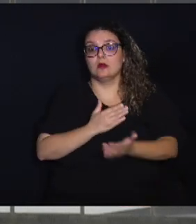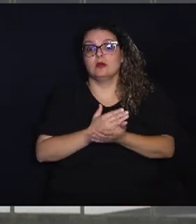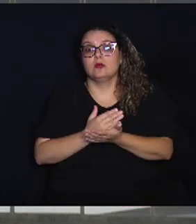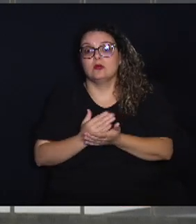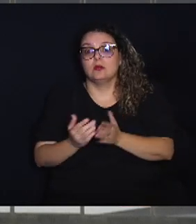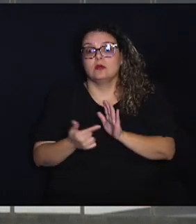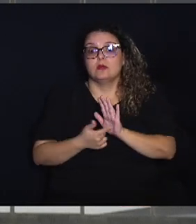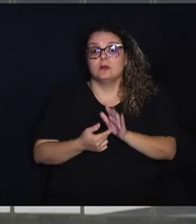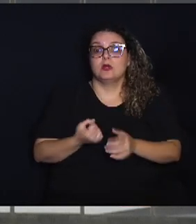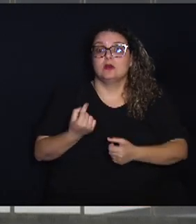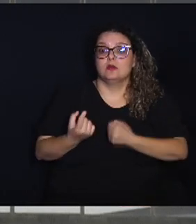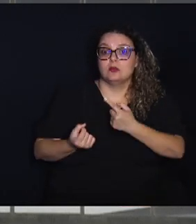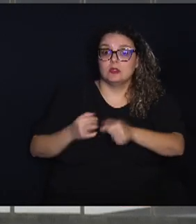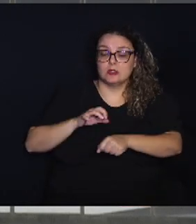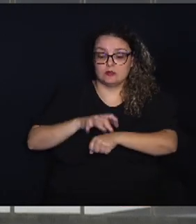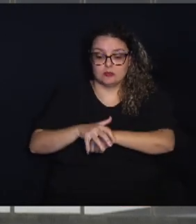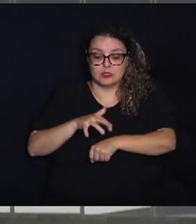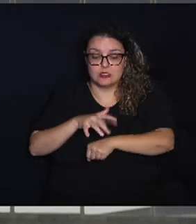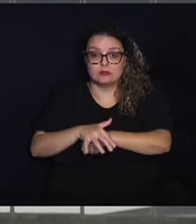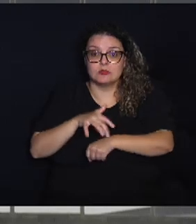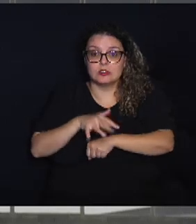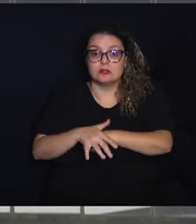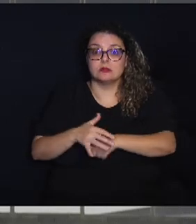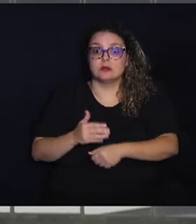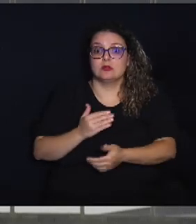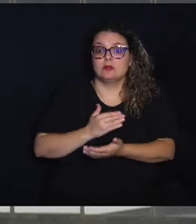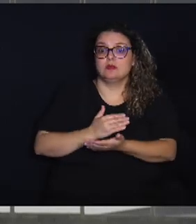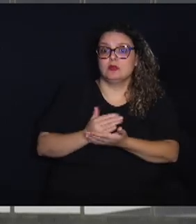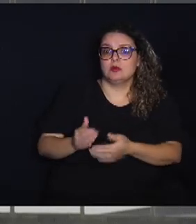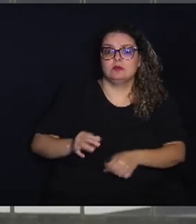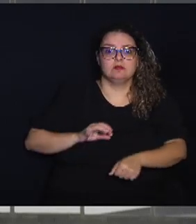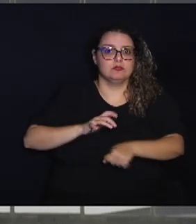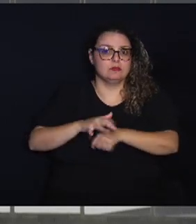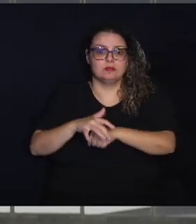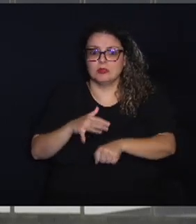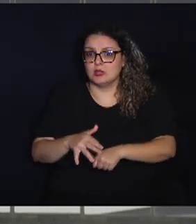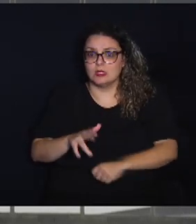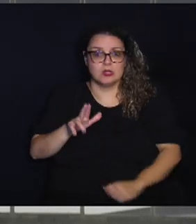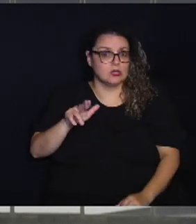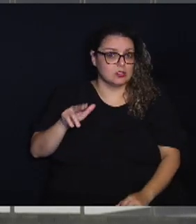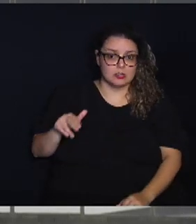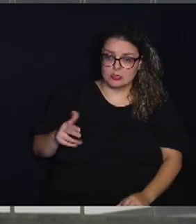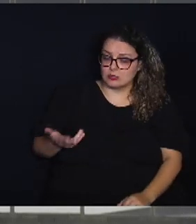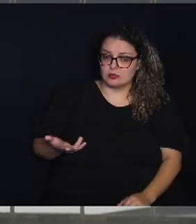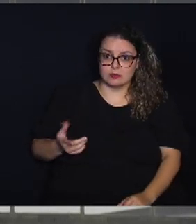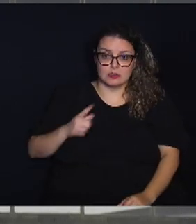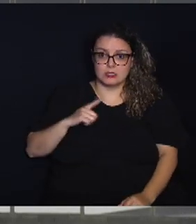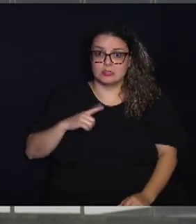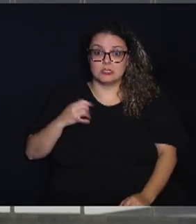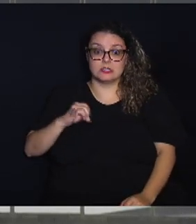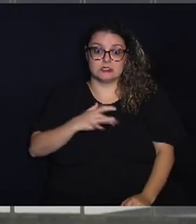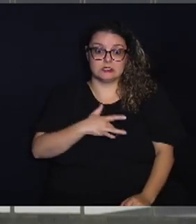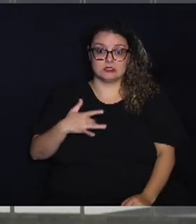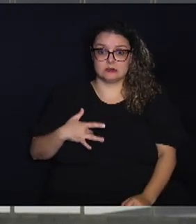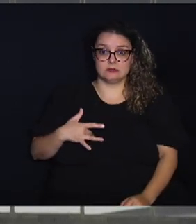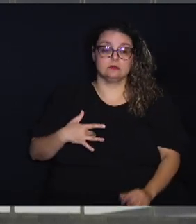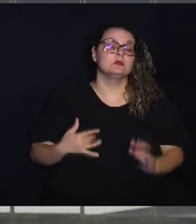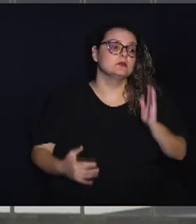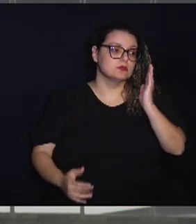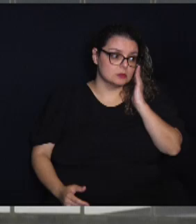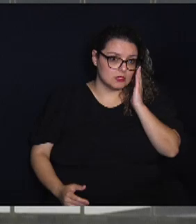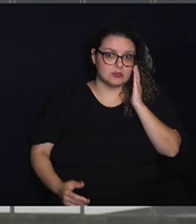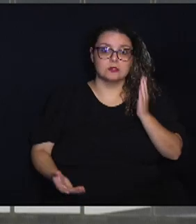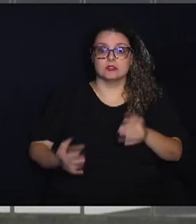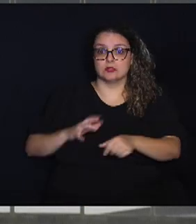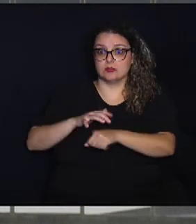manifestar algumas infecções, começa a ter infecções que ela não teria se ela estivesse saudável. Essas infecções